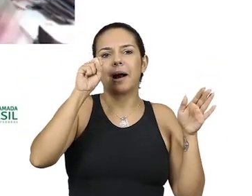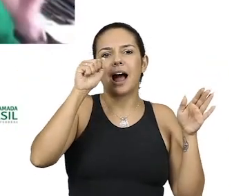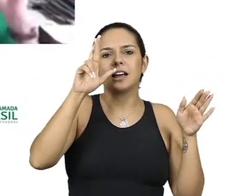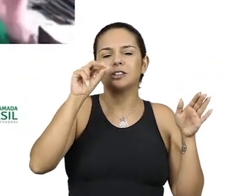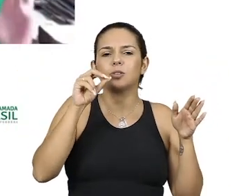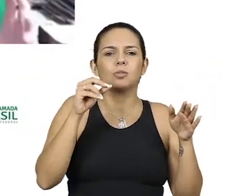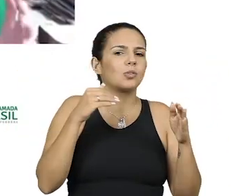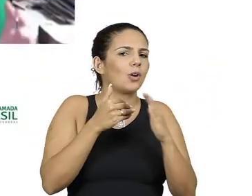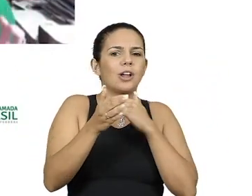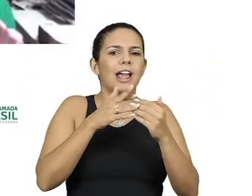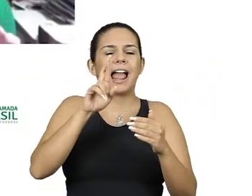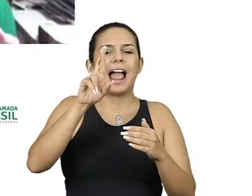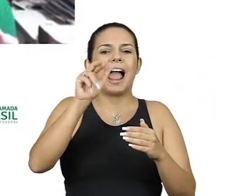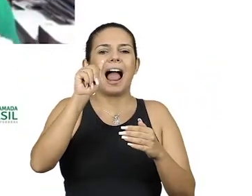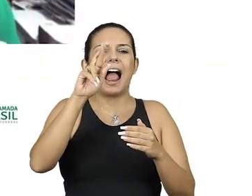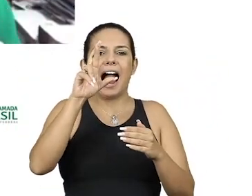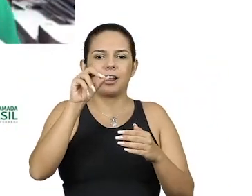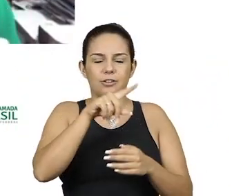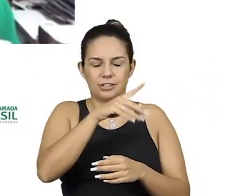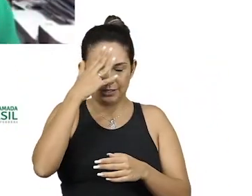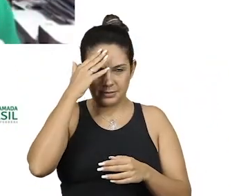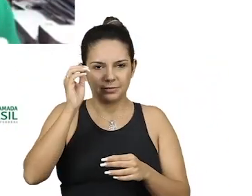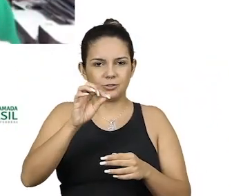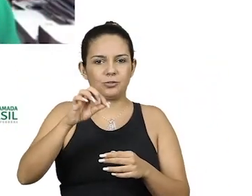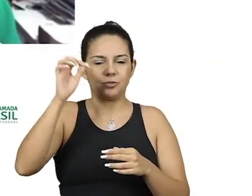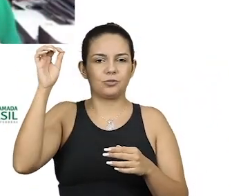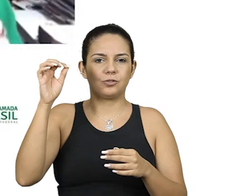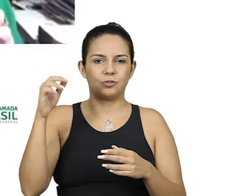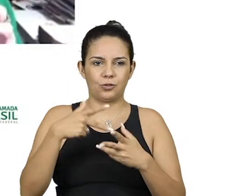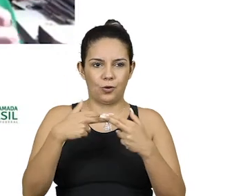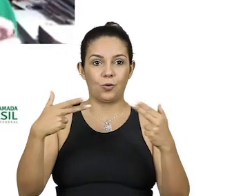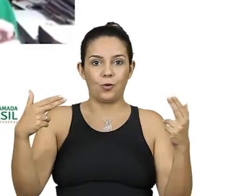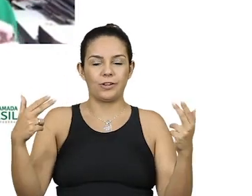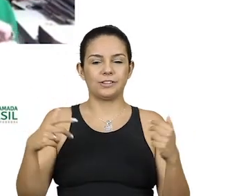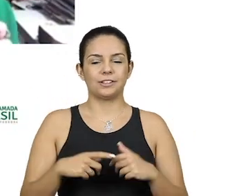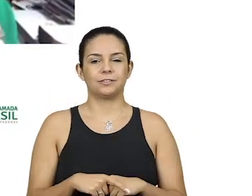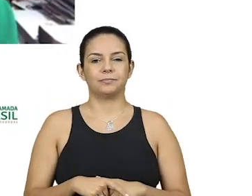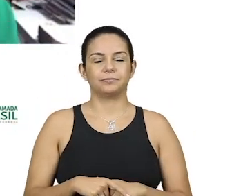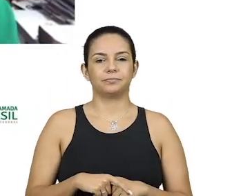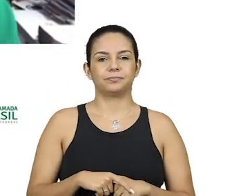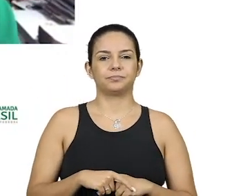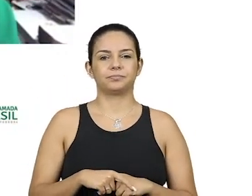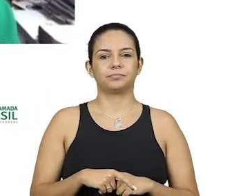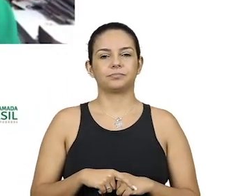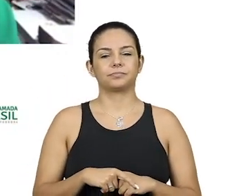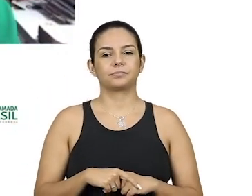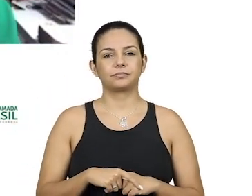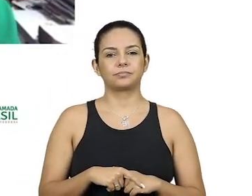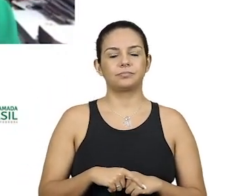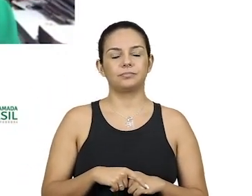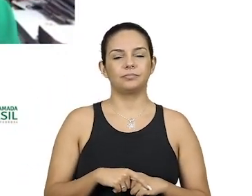ou uma coisa rara. Ele sabia tirar coisas do nada.